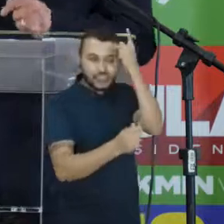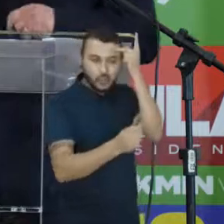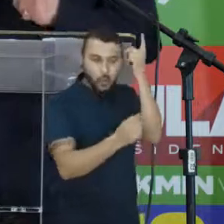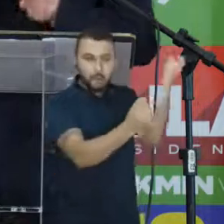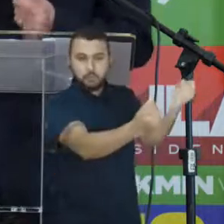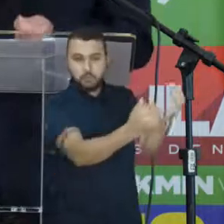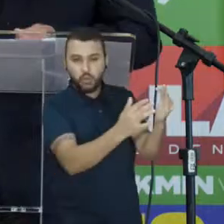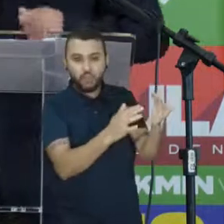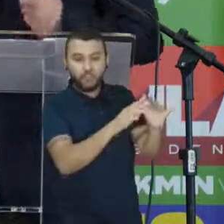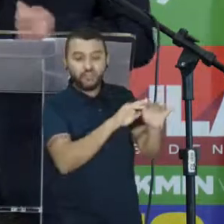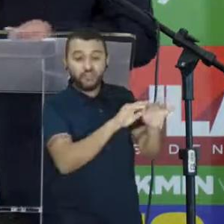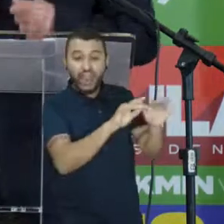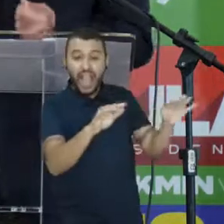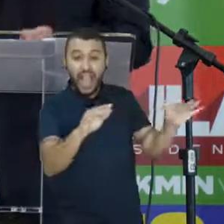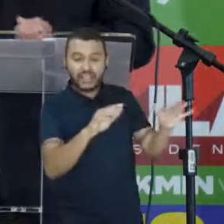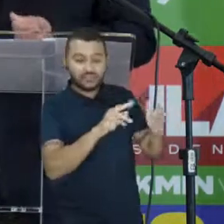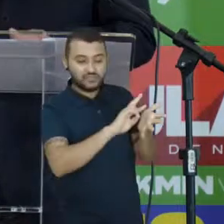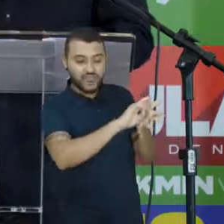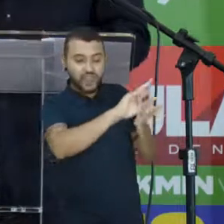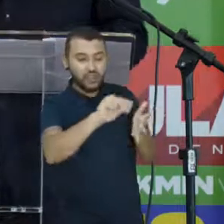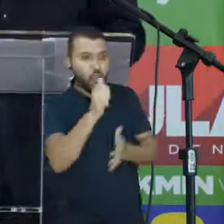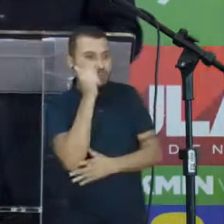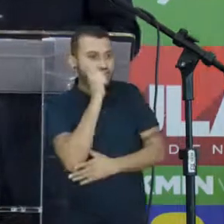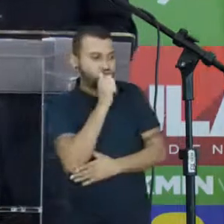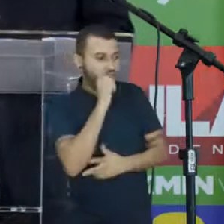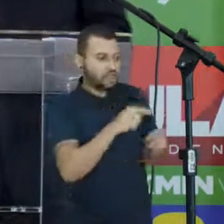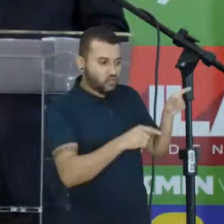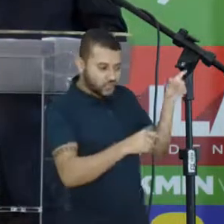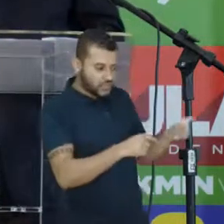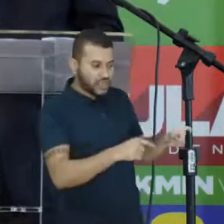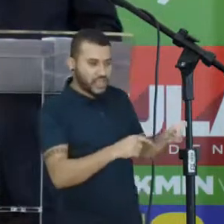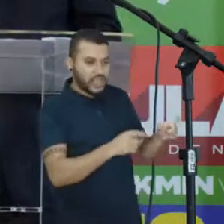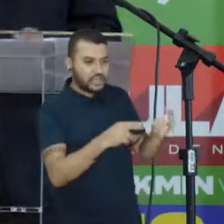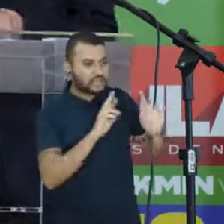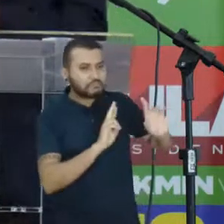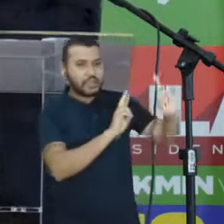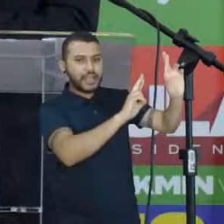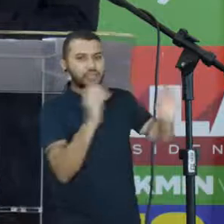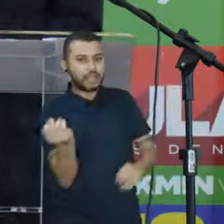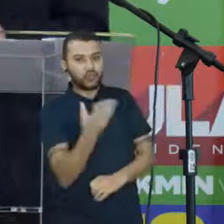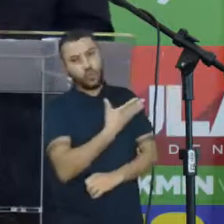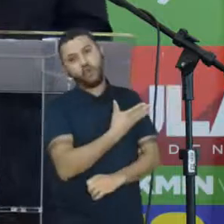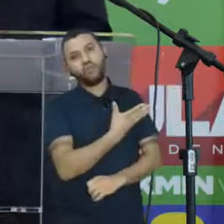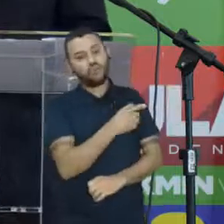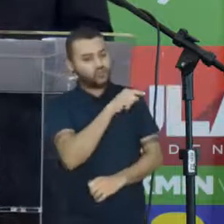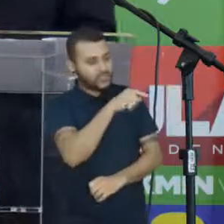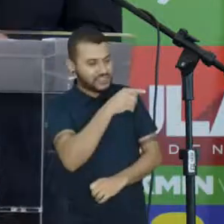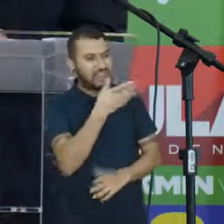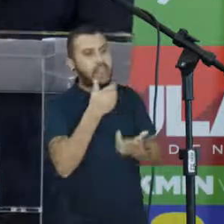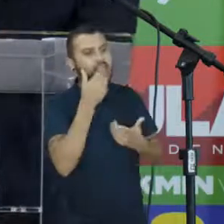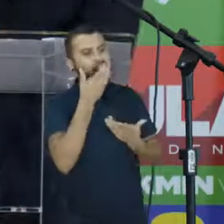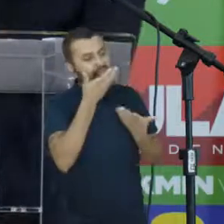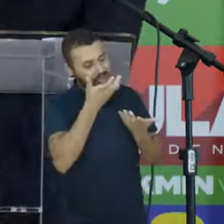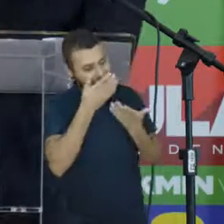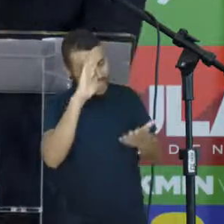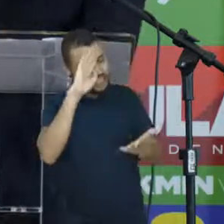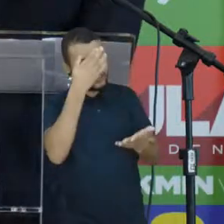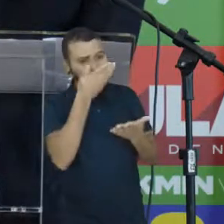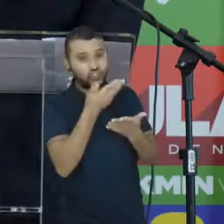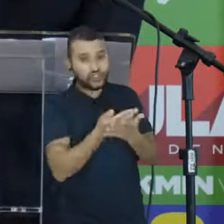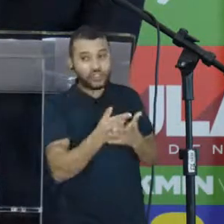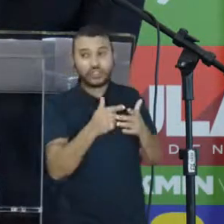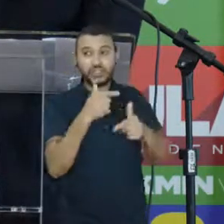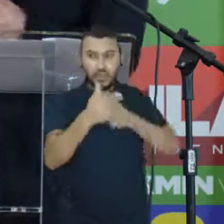junto às mulheres, renovando a esperança. Esse Brasil que você colocou no seu programa é possível de ser